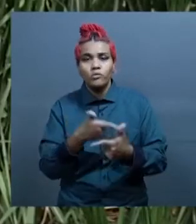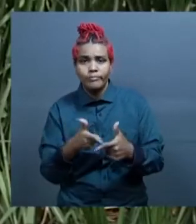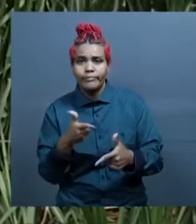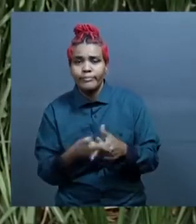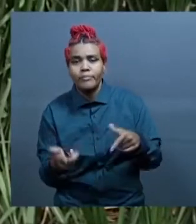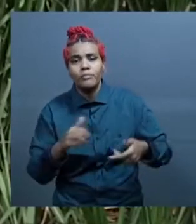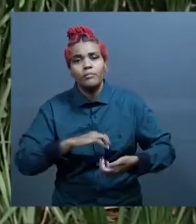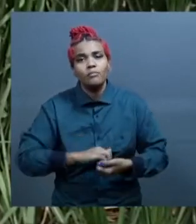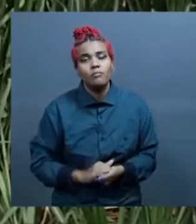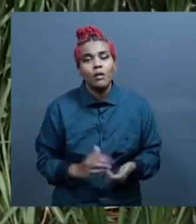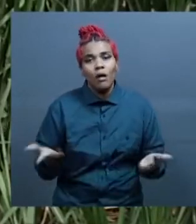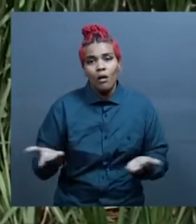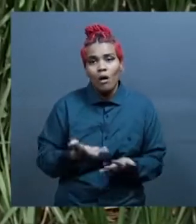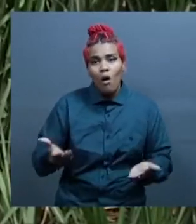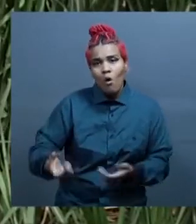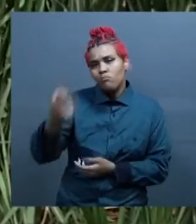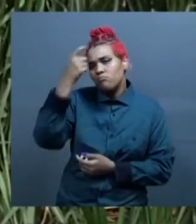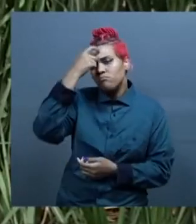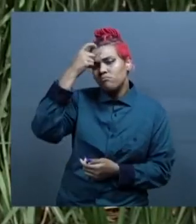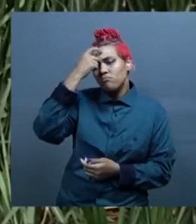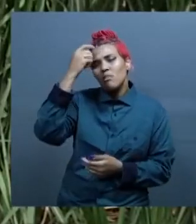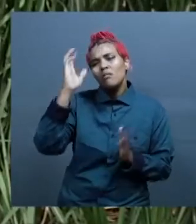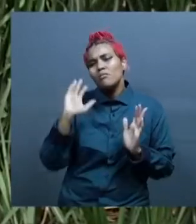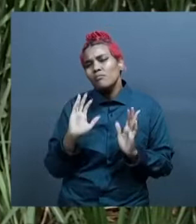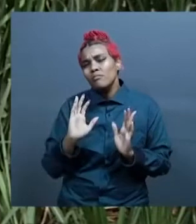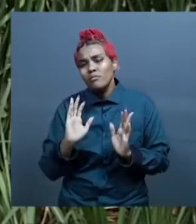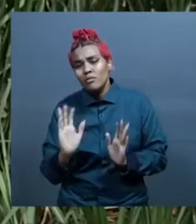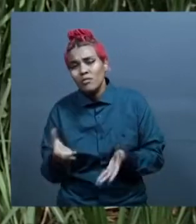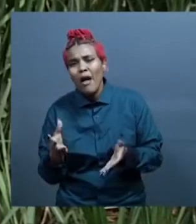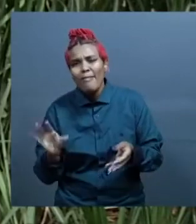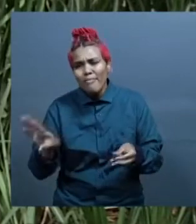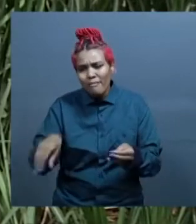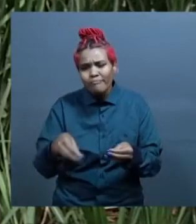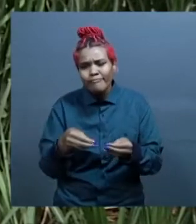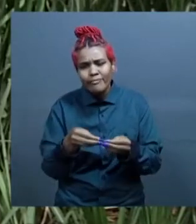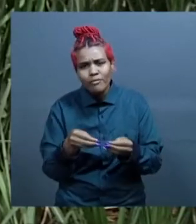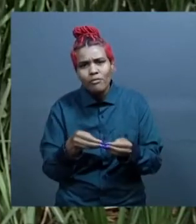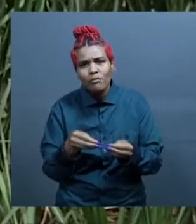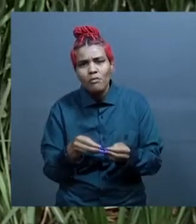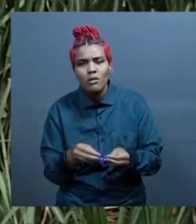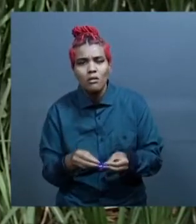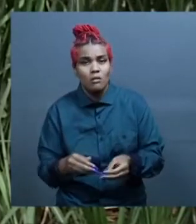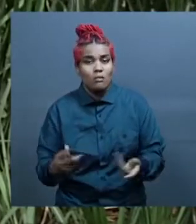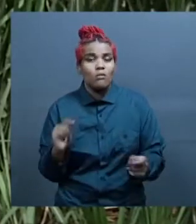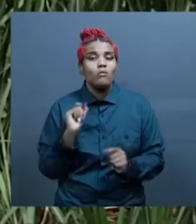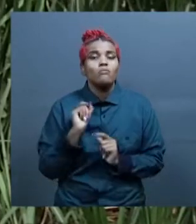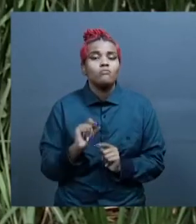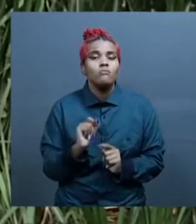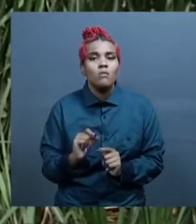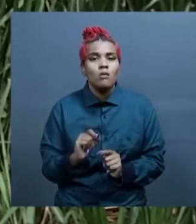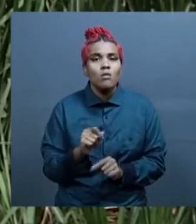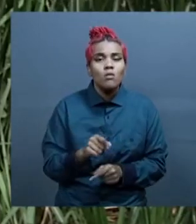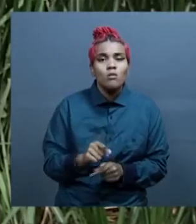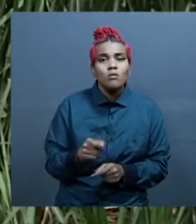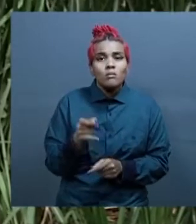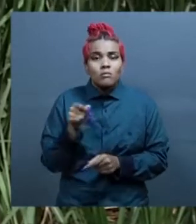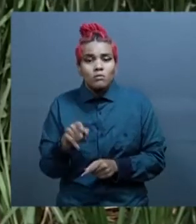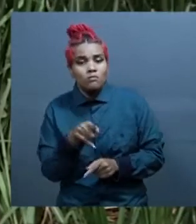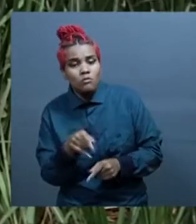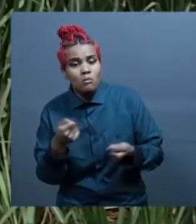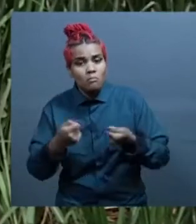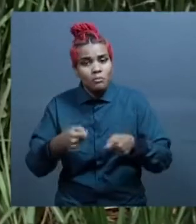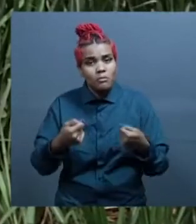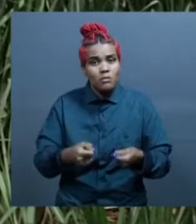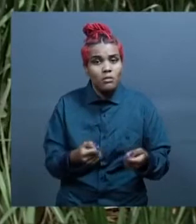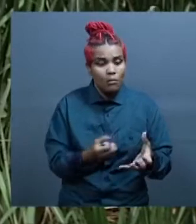conscientização ela já ela quase está incluída na necessidade de produzir mais com menos